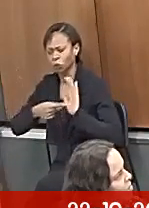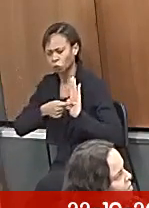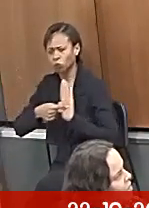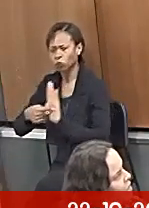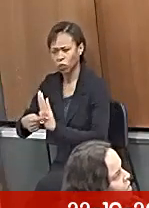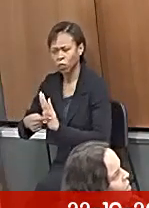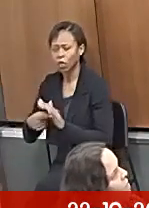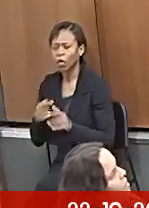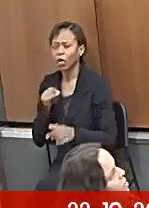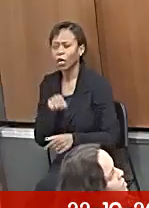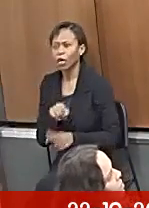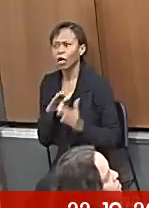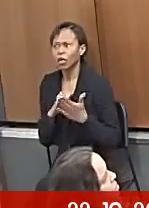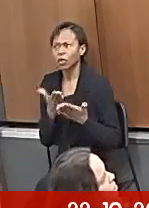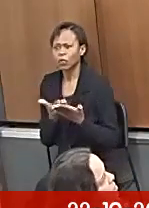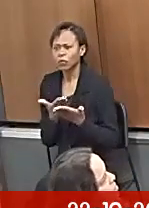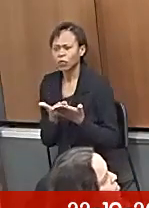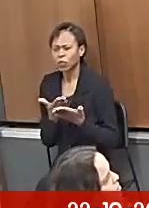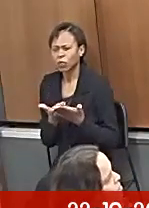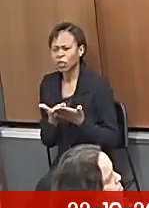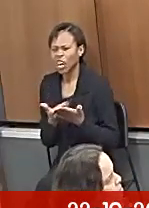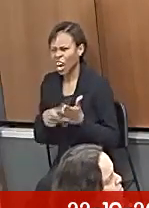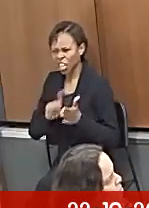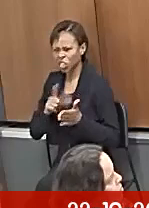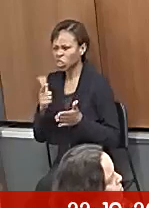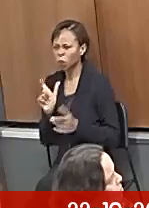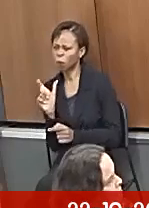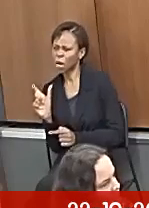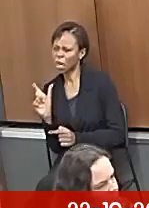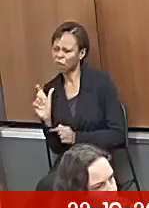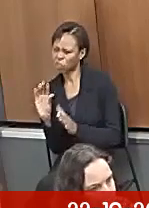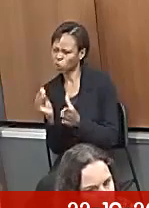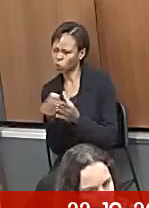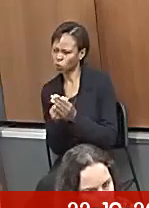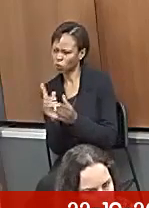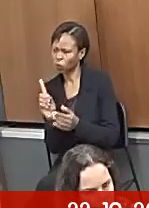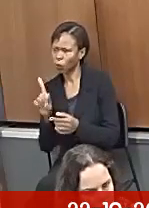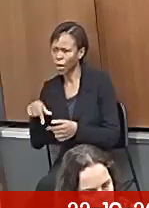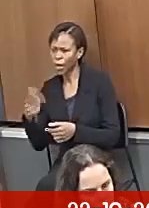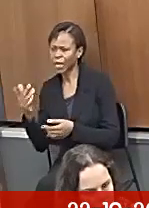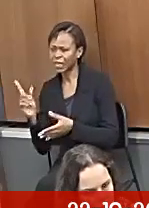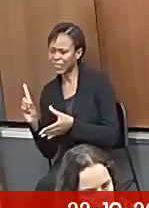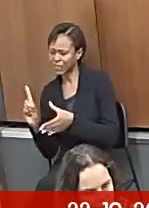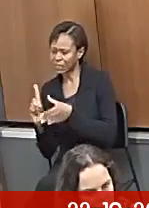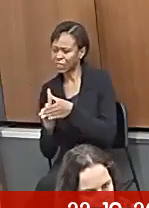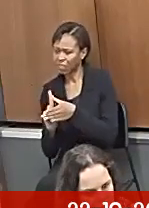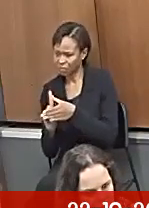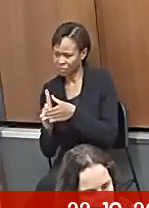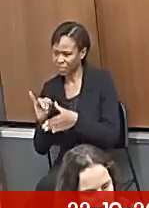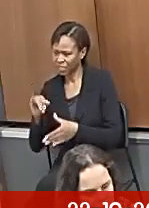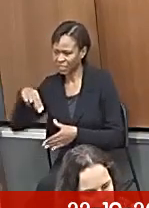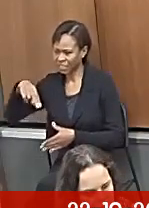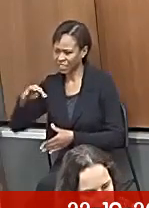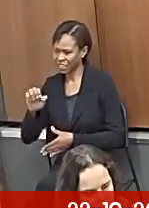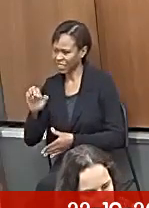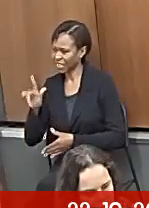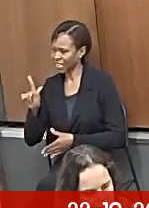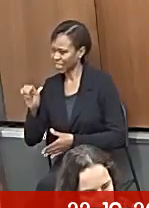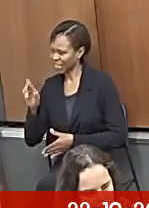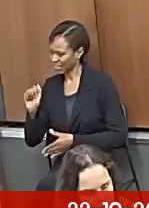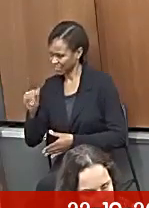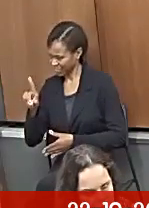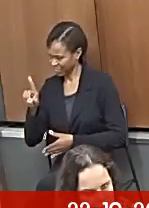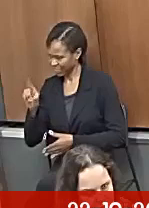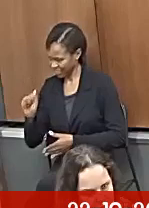na verdade, era integrado, nem tinha o termo inclusão, numa escola. E, quando teve essa repercussão